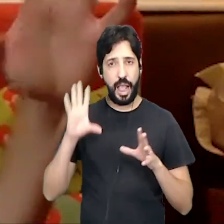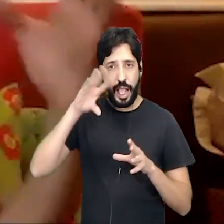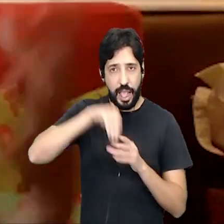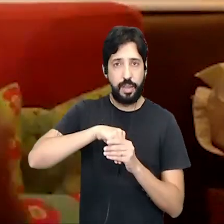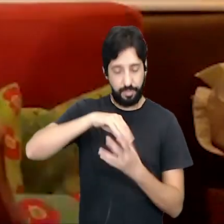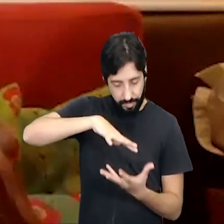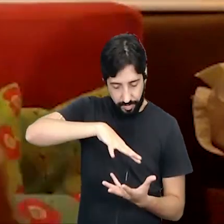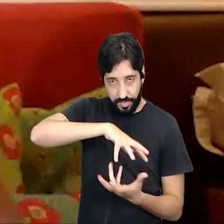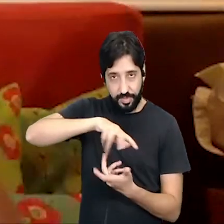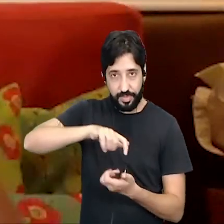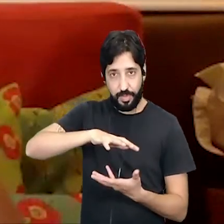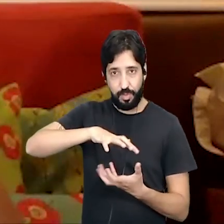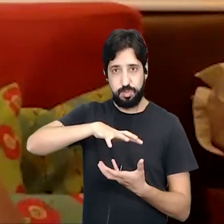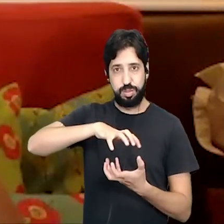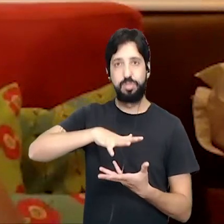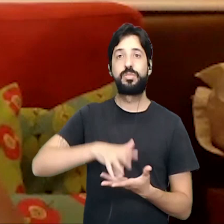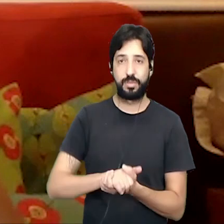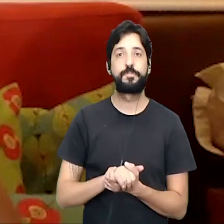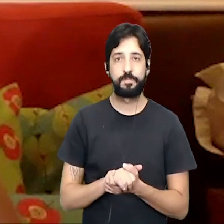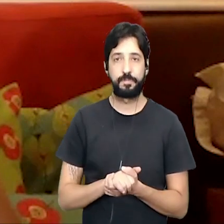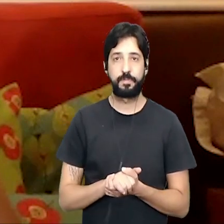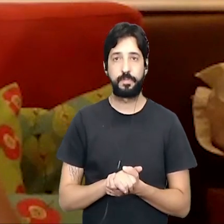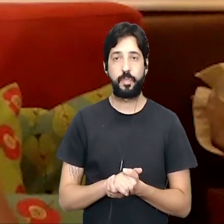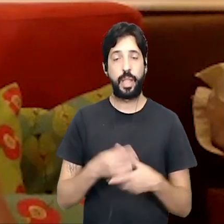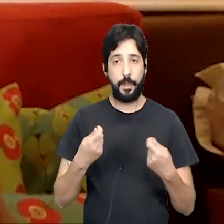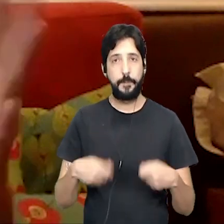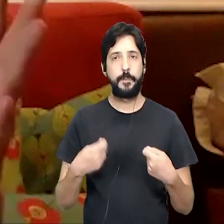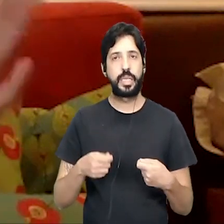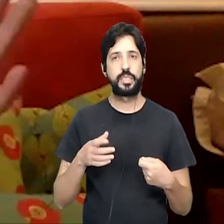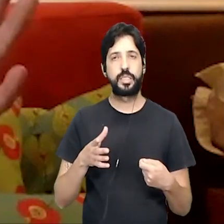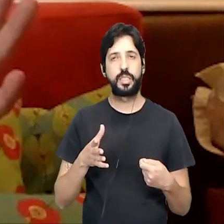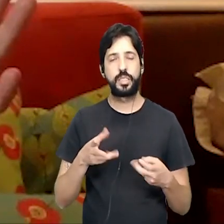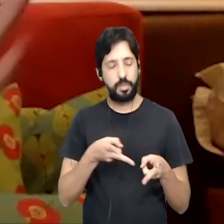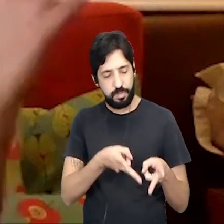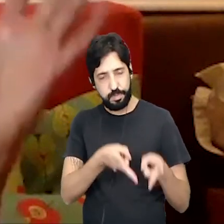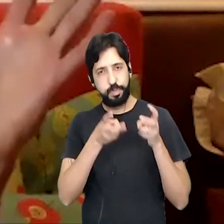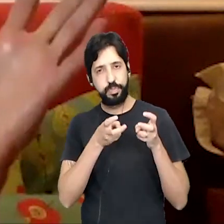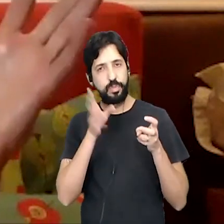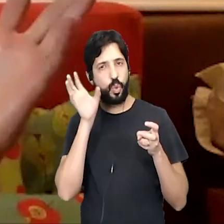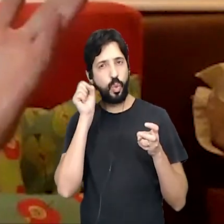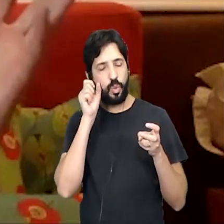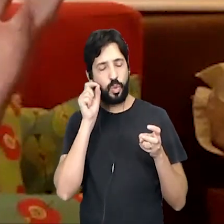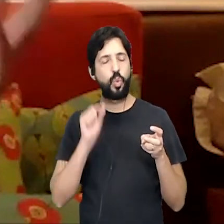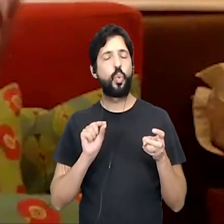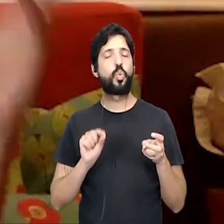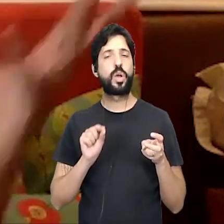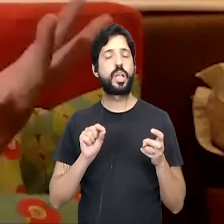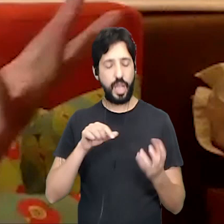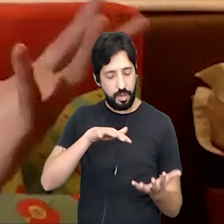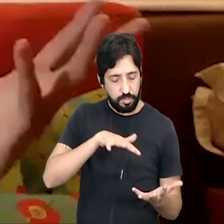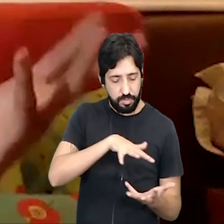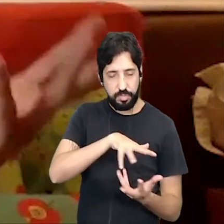de pertencimento desse organismo, né? Então preciso escutar, né,